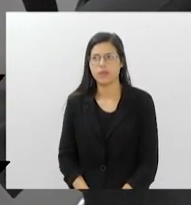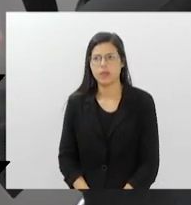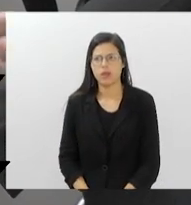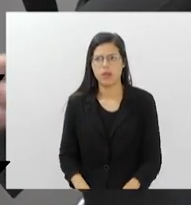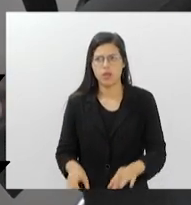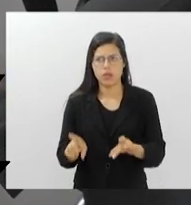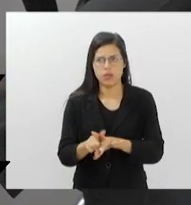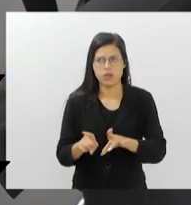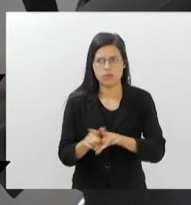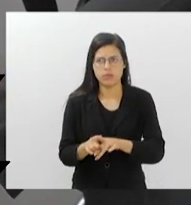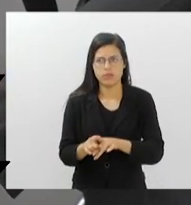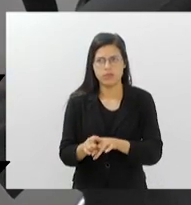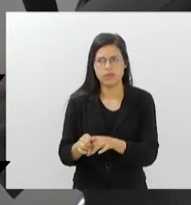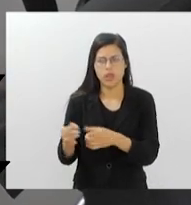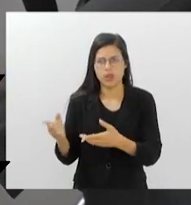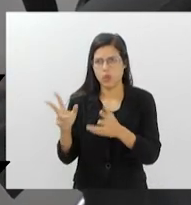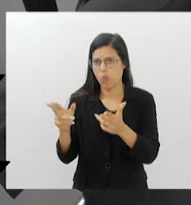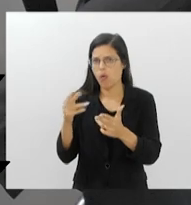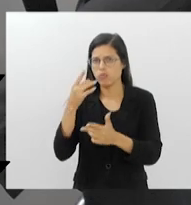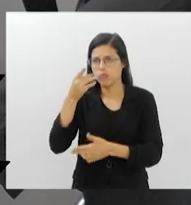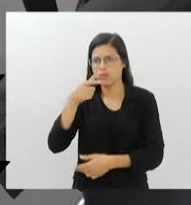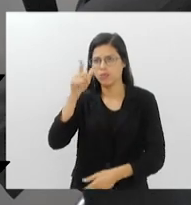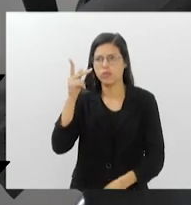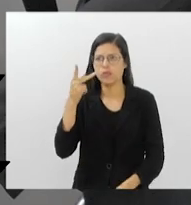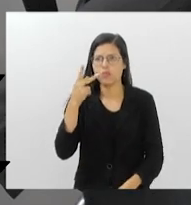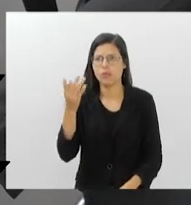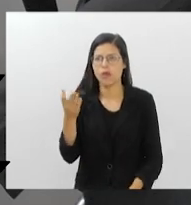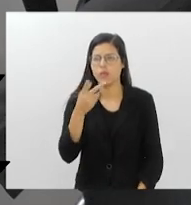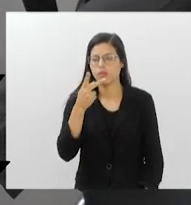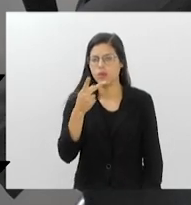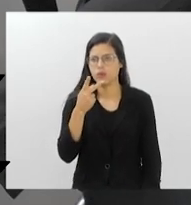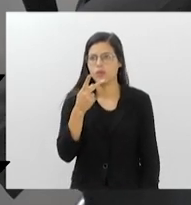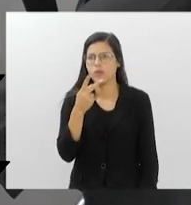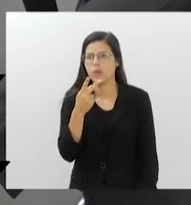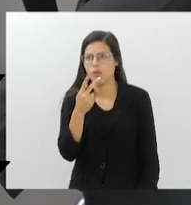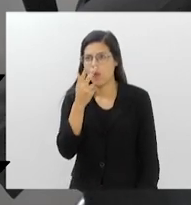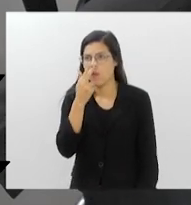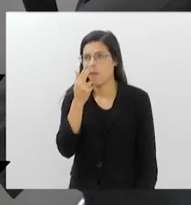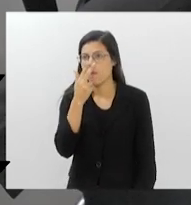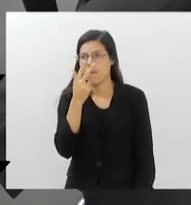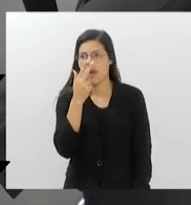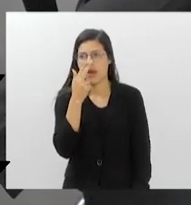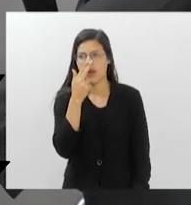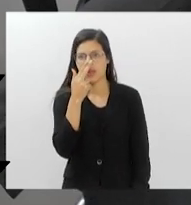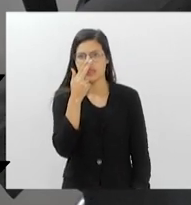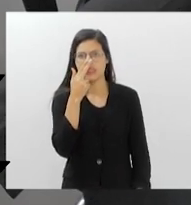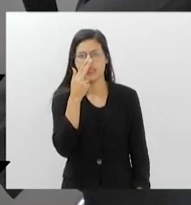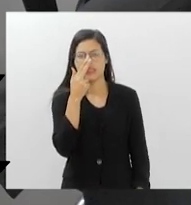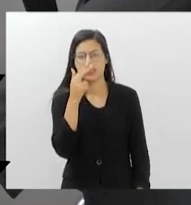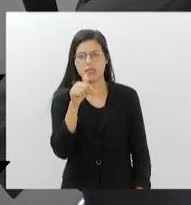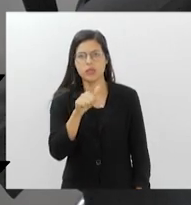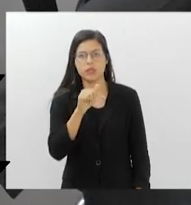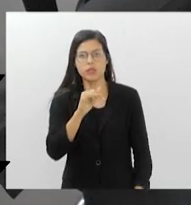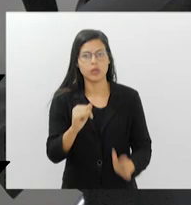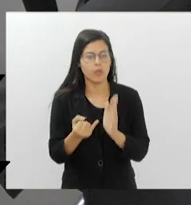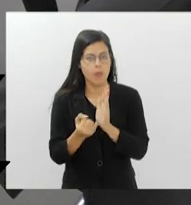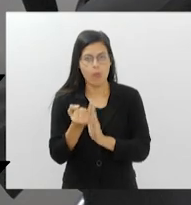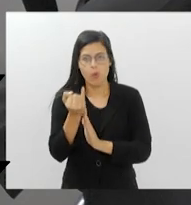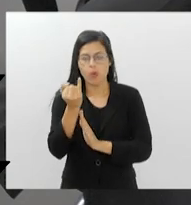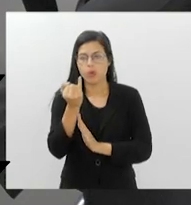questões começa que o deputado Luis Paulo levantou né se torna né uma taxação tão grande que